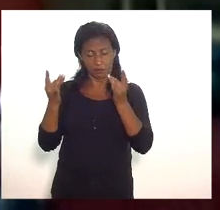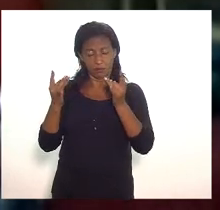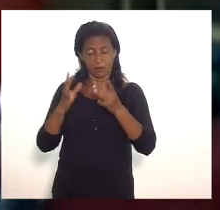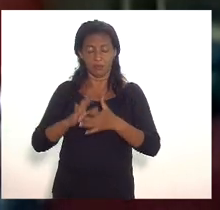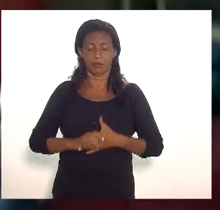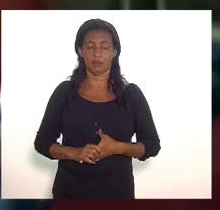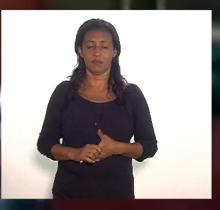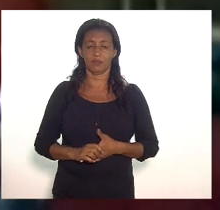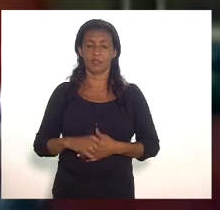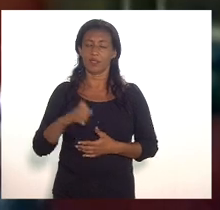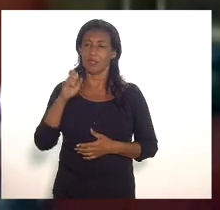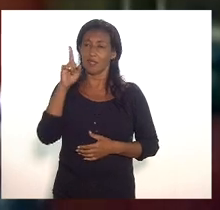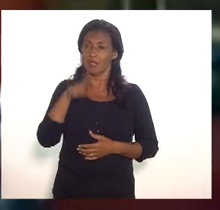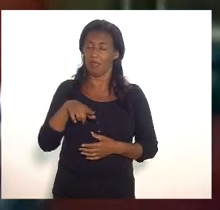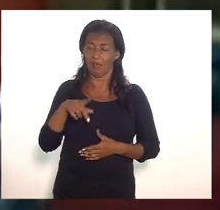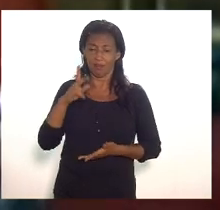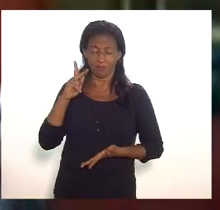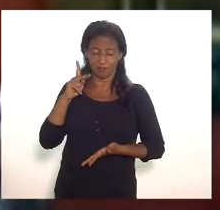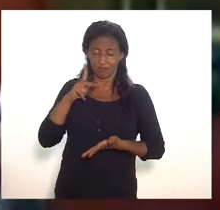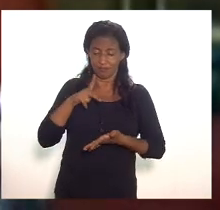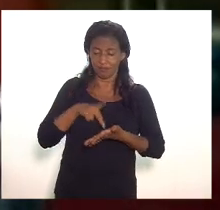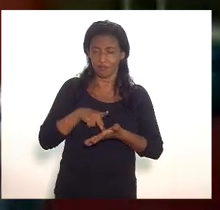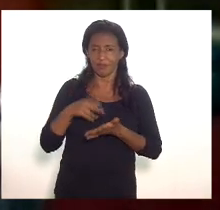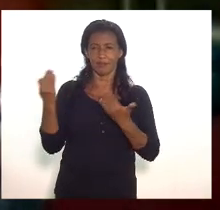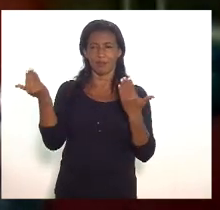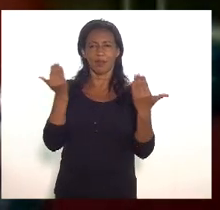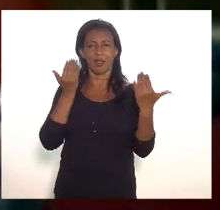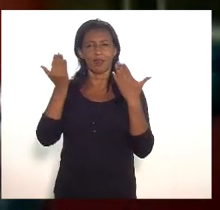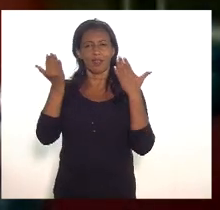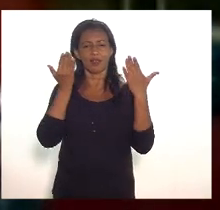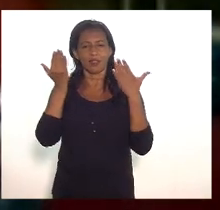é exatamente a relação